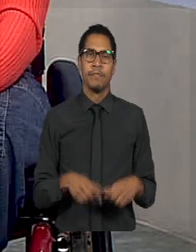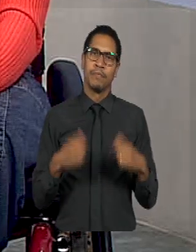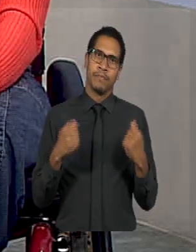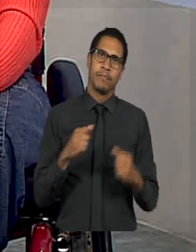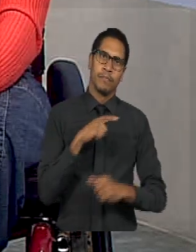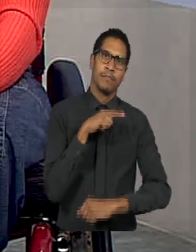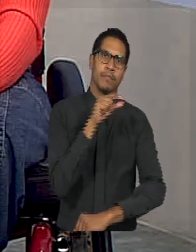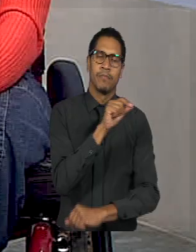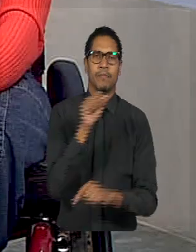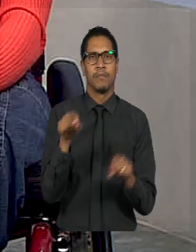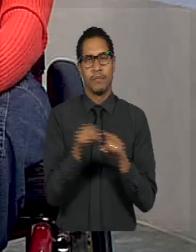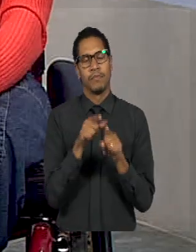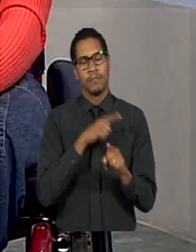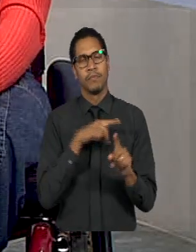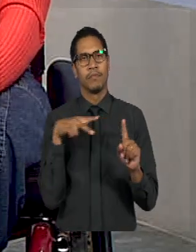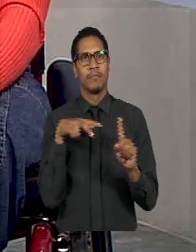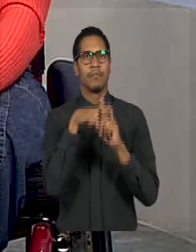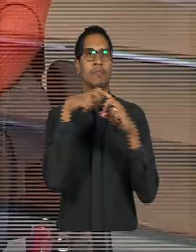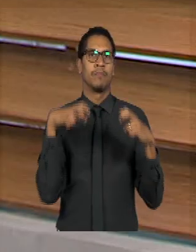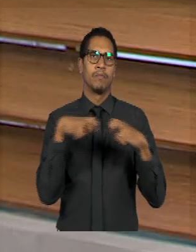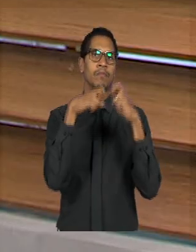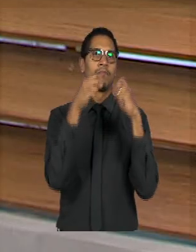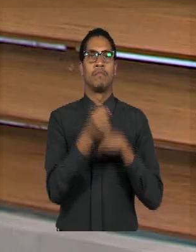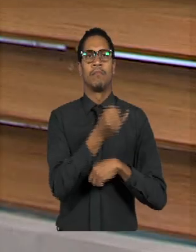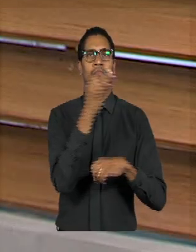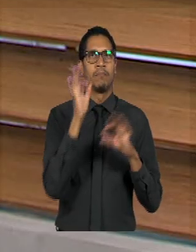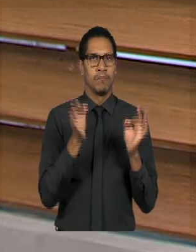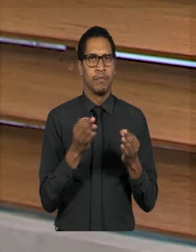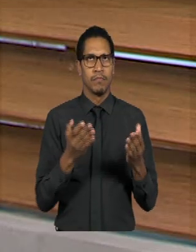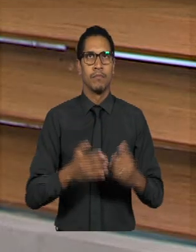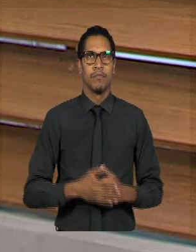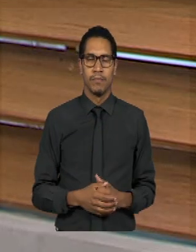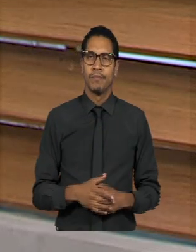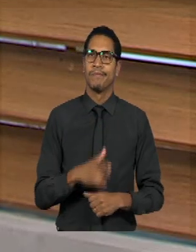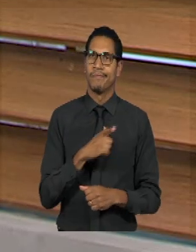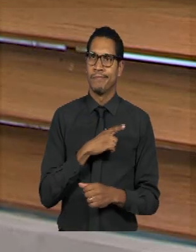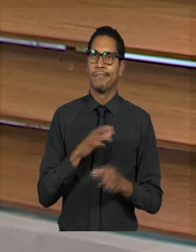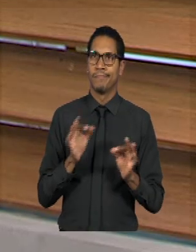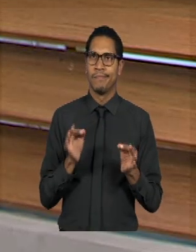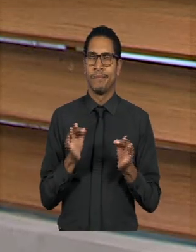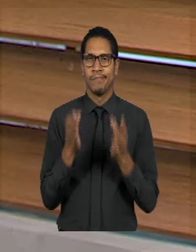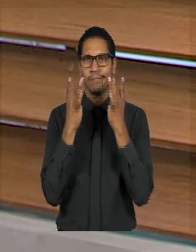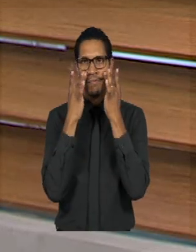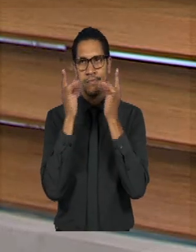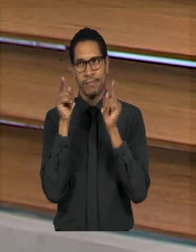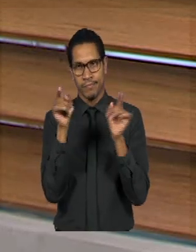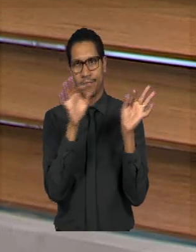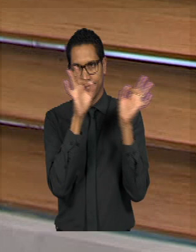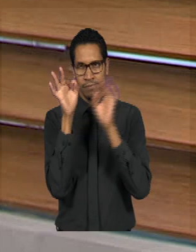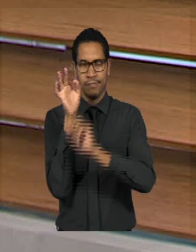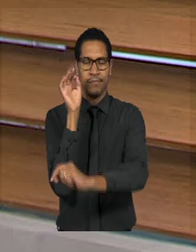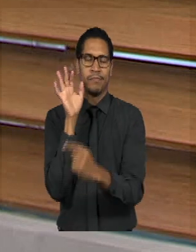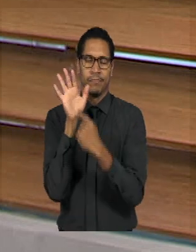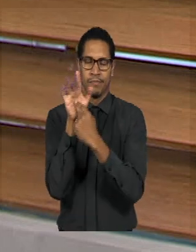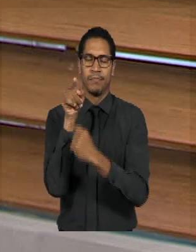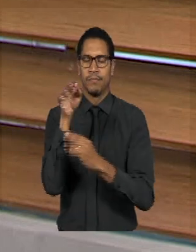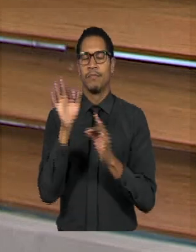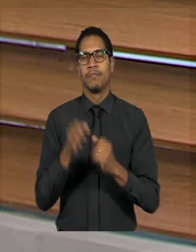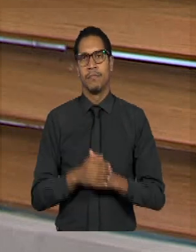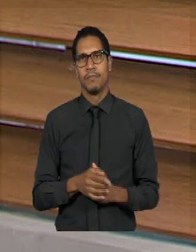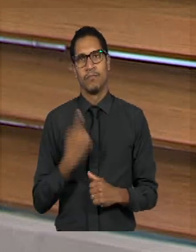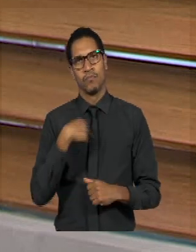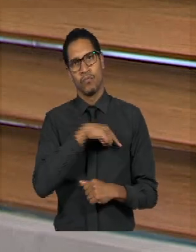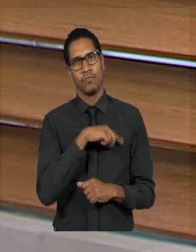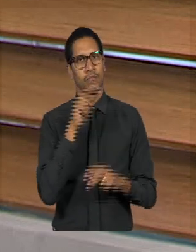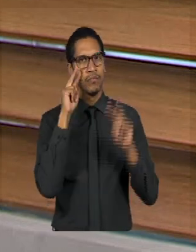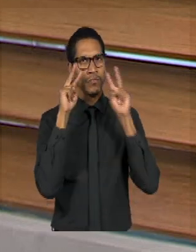grande causador de acidentes. Sim, chama atenção essa sua observação. A gente